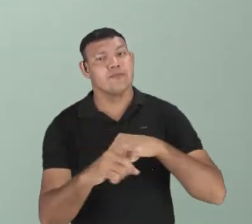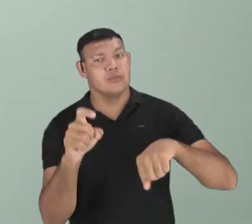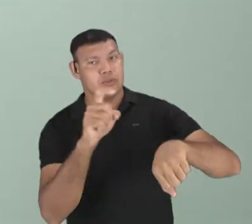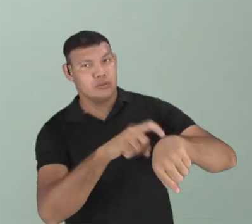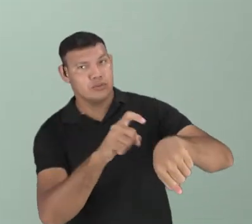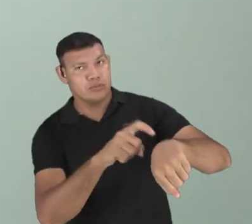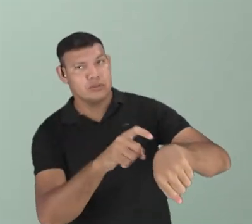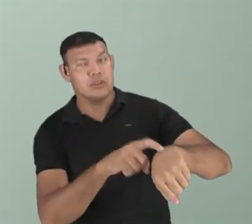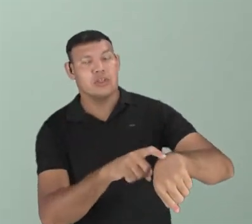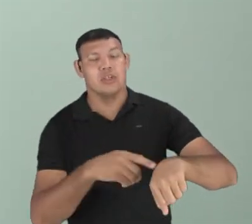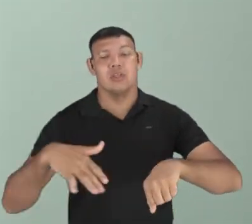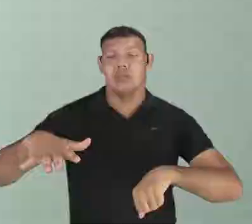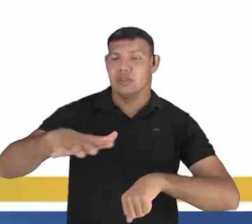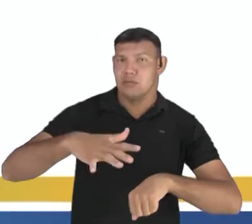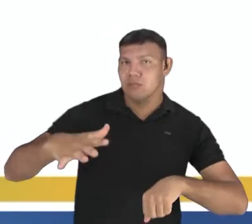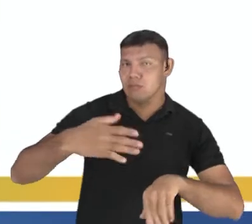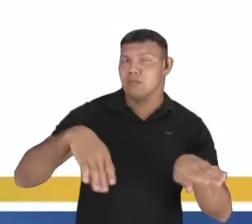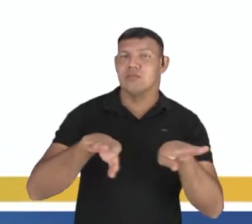por exemplo.